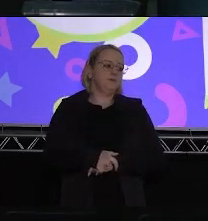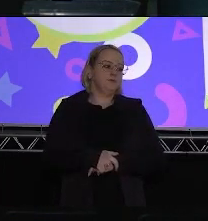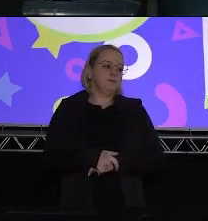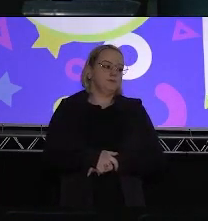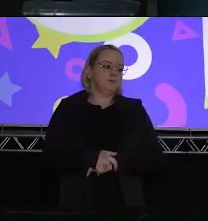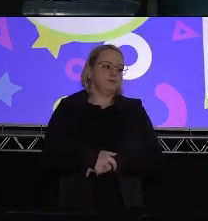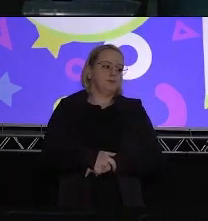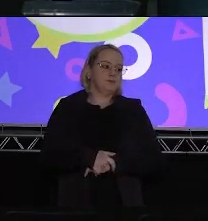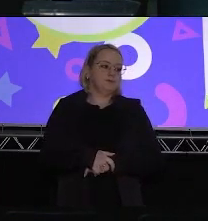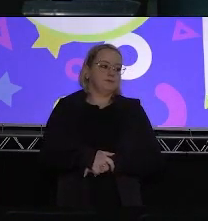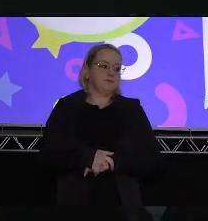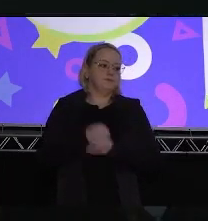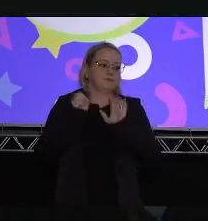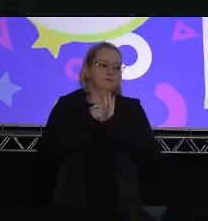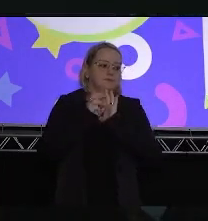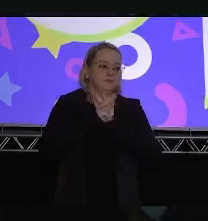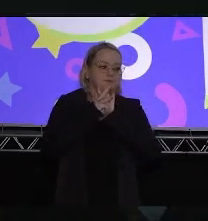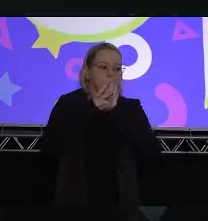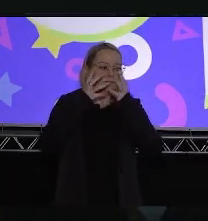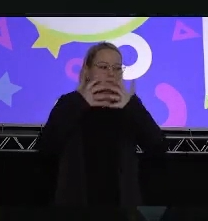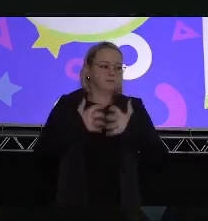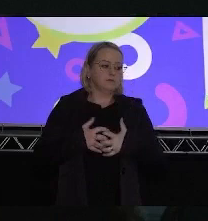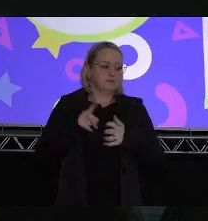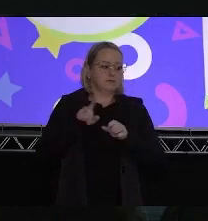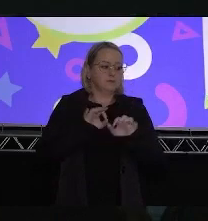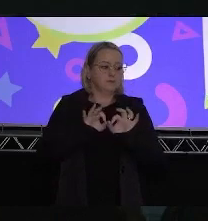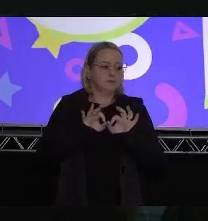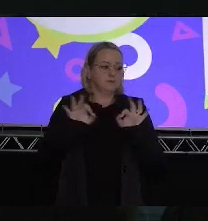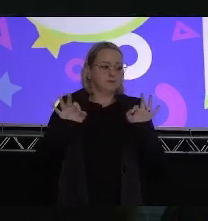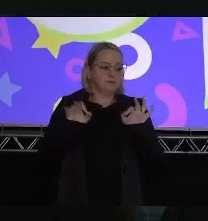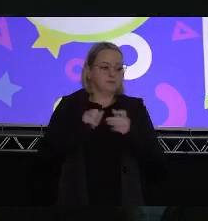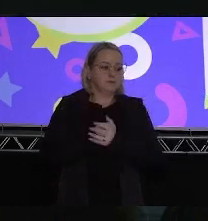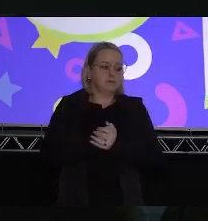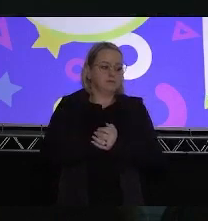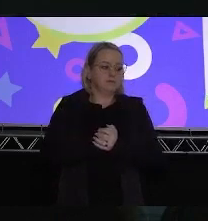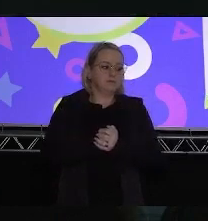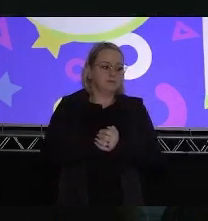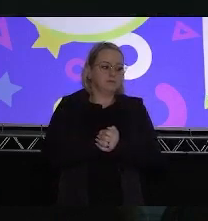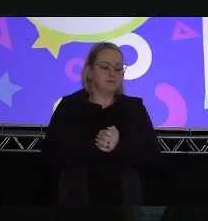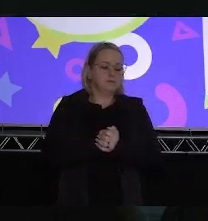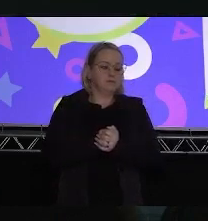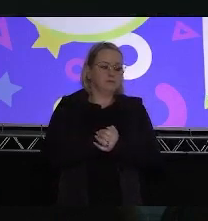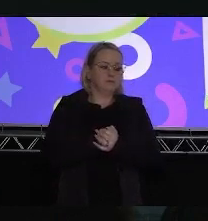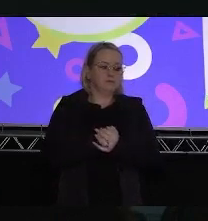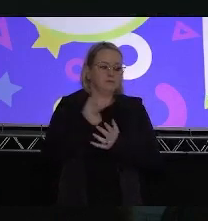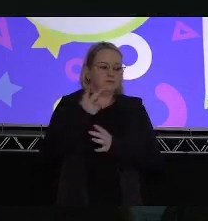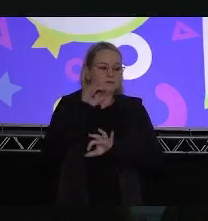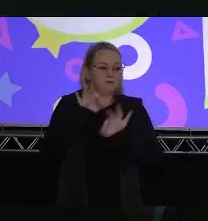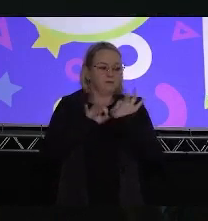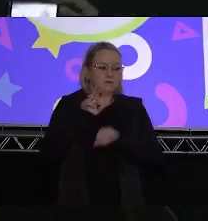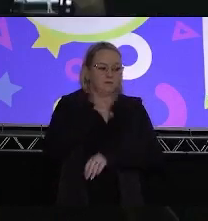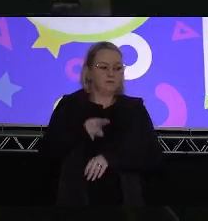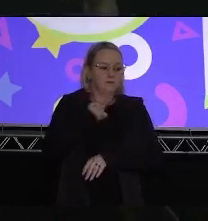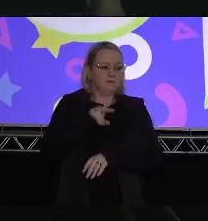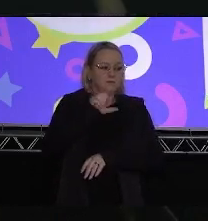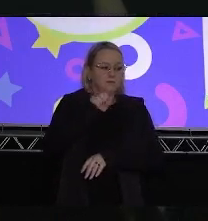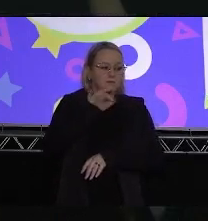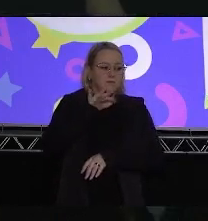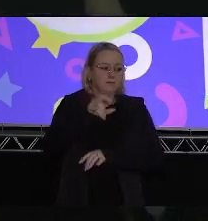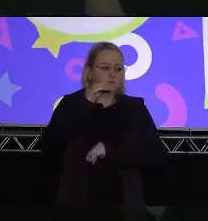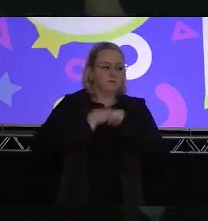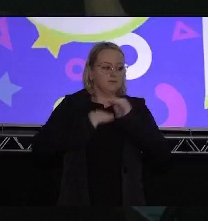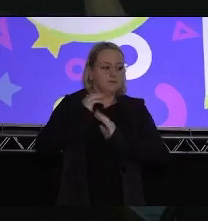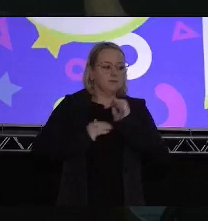Muito importante. Software funcionando é a medida primária de progresso. Os 2 projetos utilizam Scrum como prática